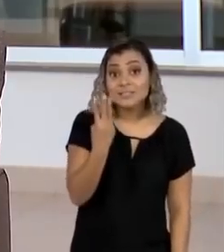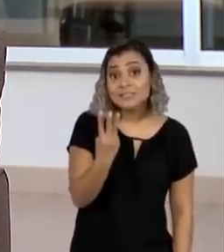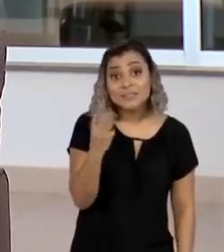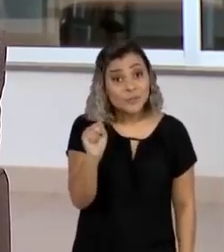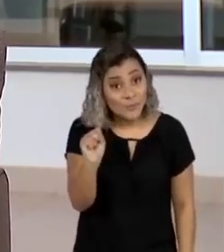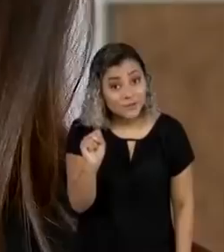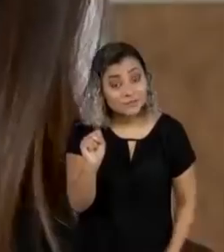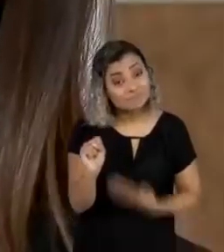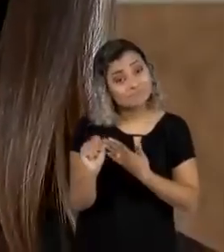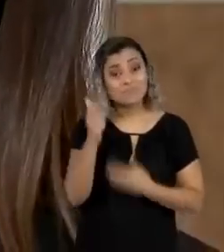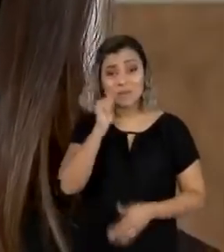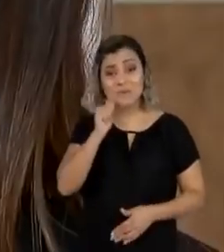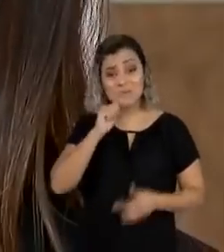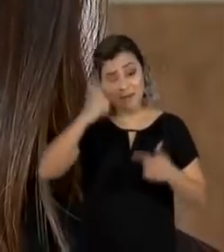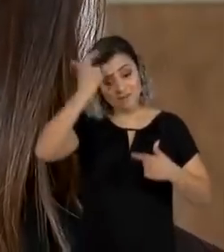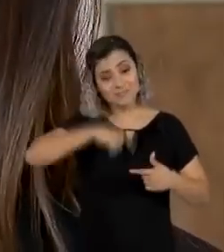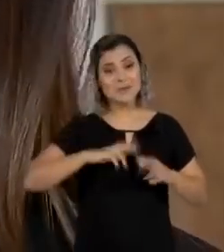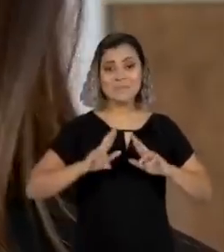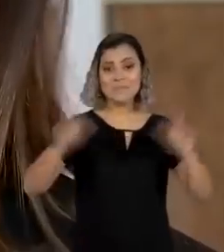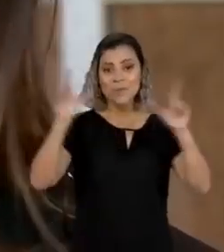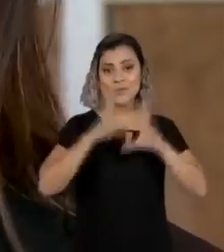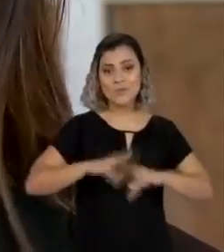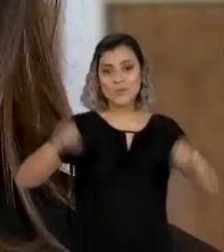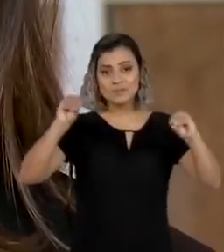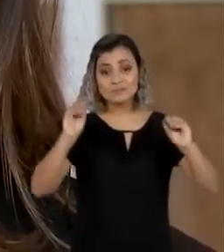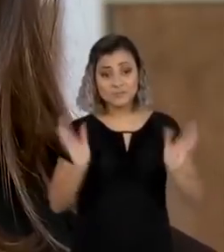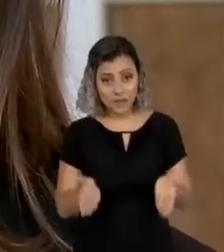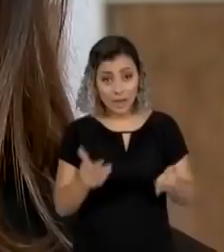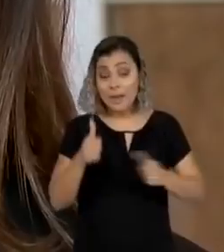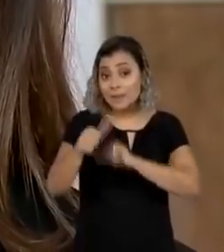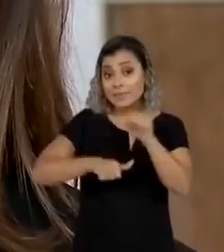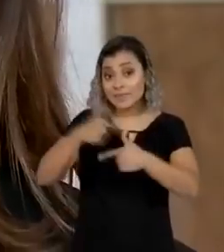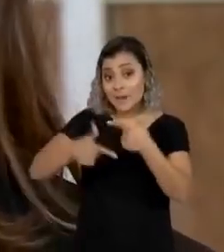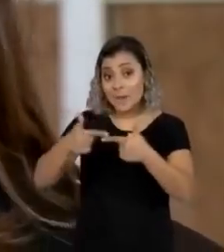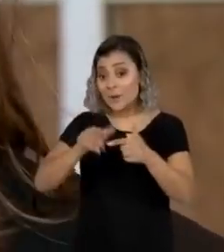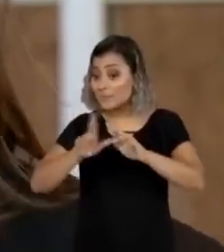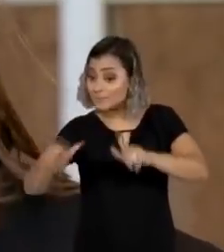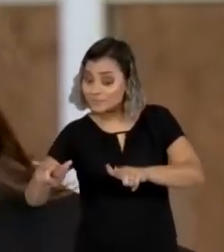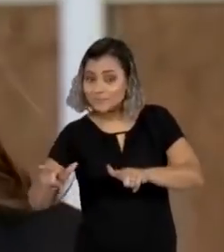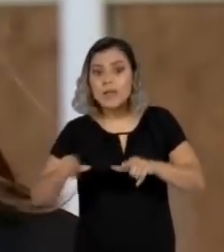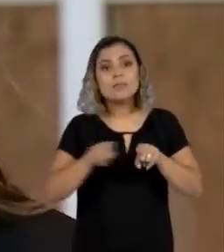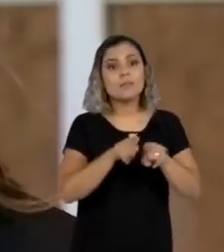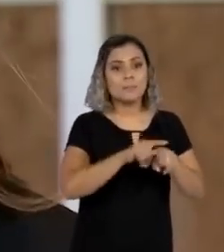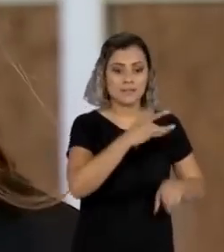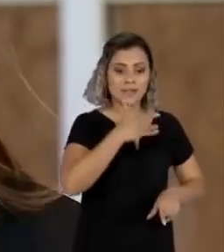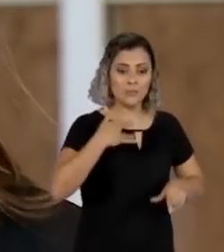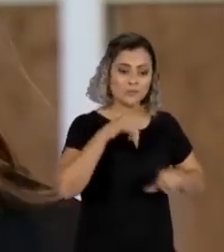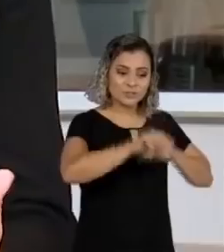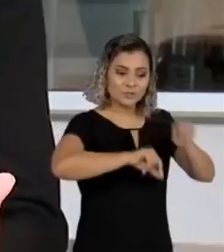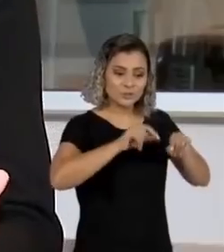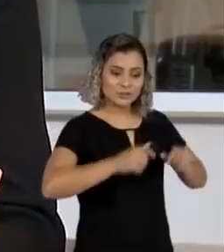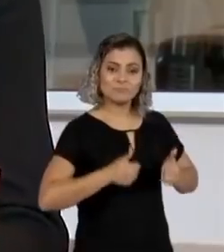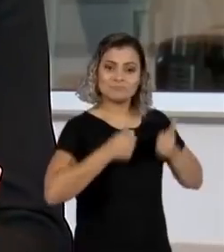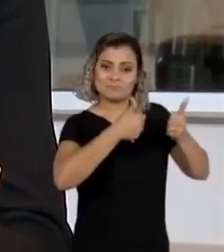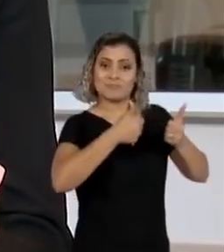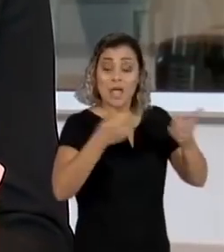se considera uma mulher completamente curada. Mudou de profissão, adotou hábitos mais saudáveis e dá dica para aqueles que